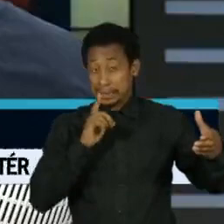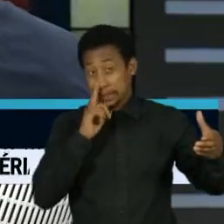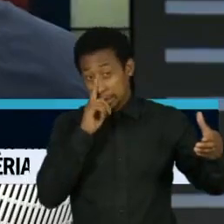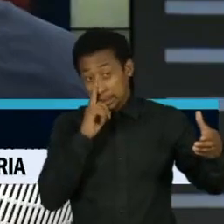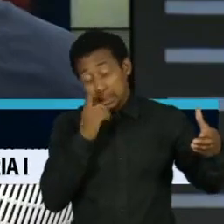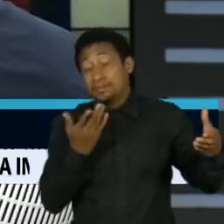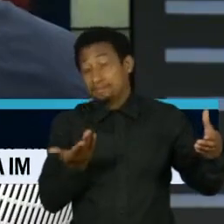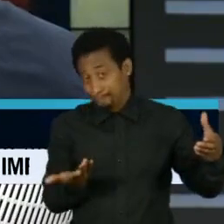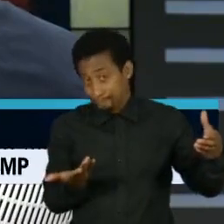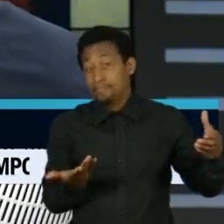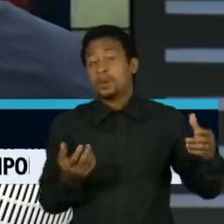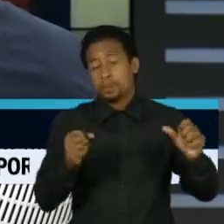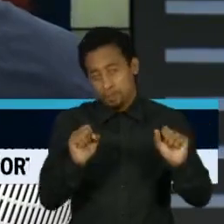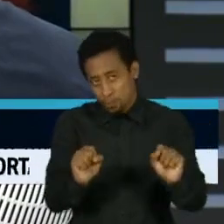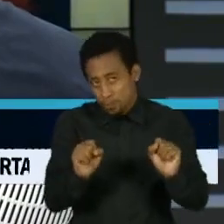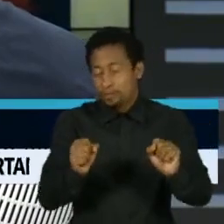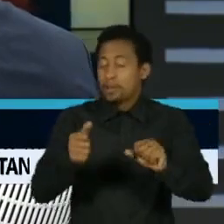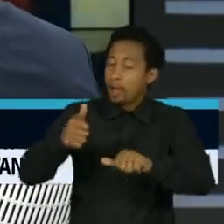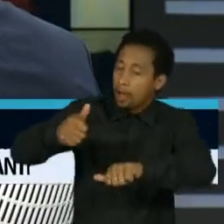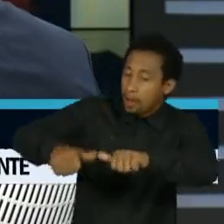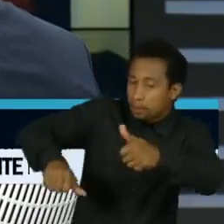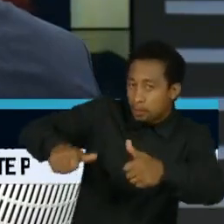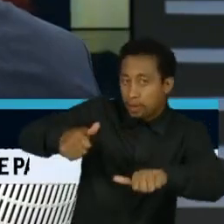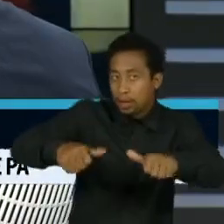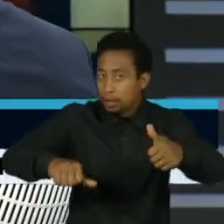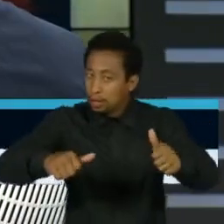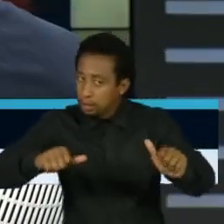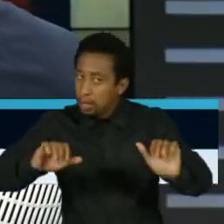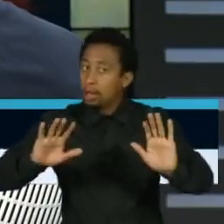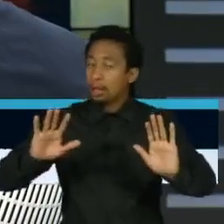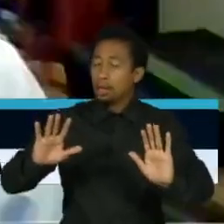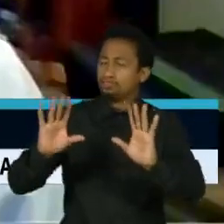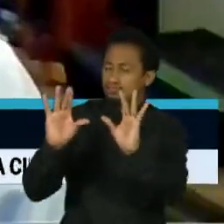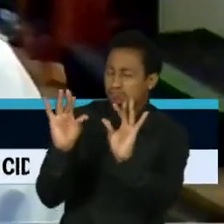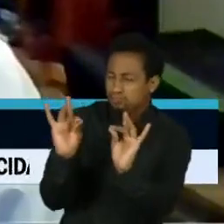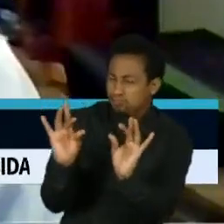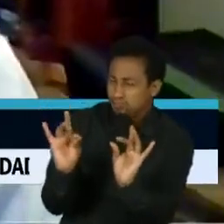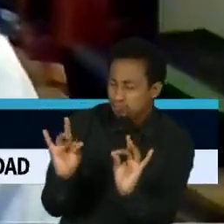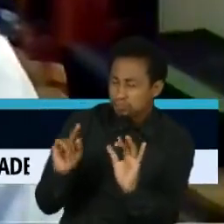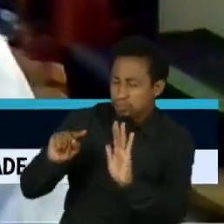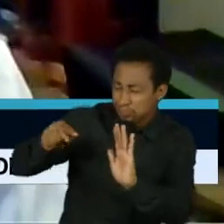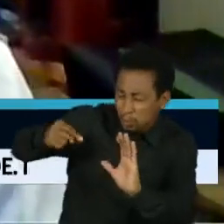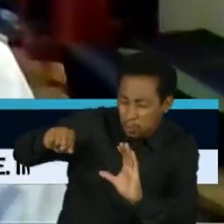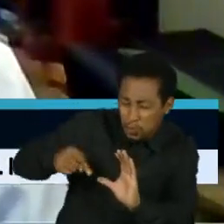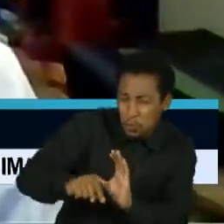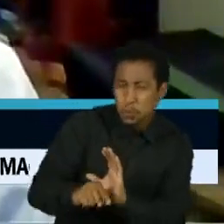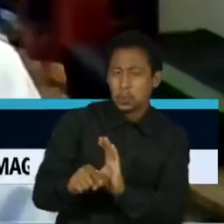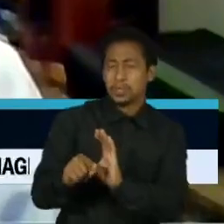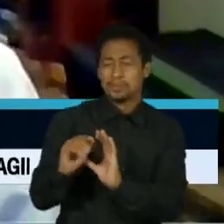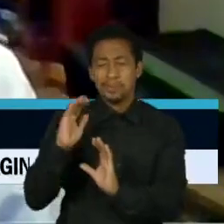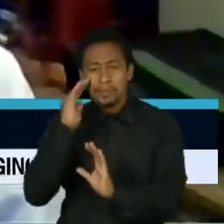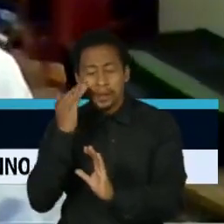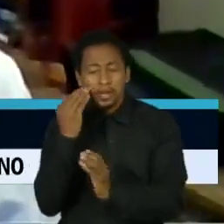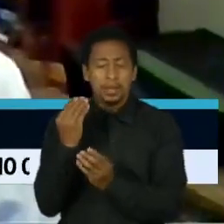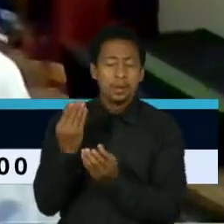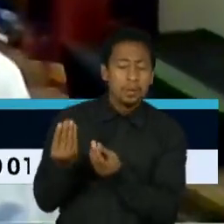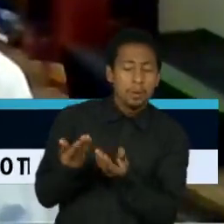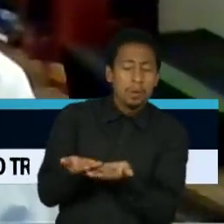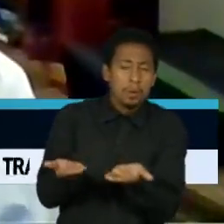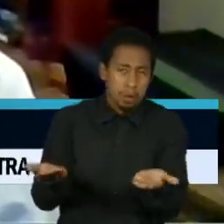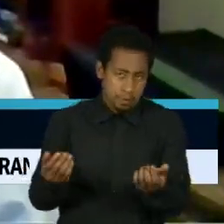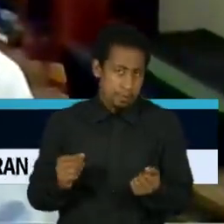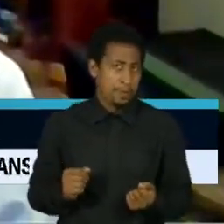avaliação mais coerente, mais profunda. Na minha opinião, uma obra desse porte, para